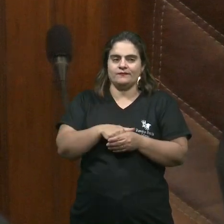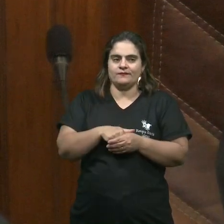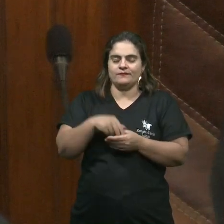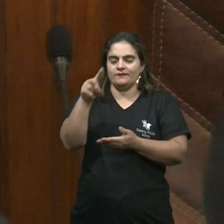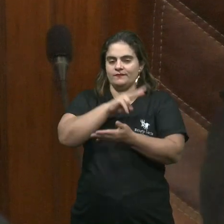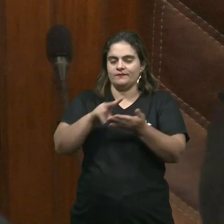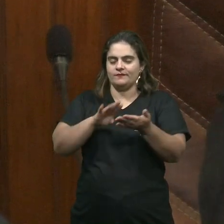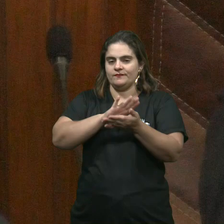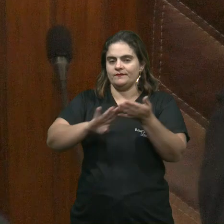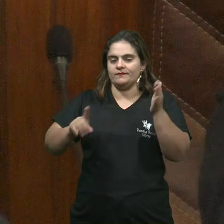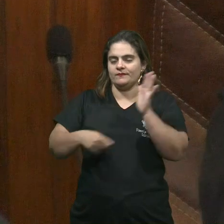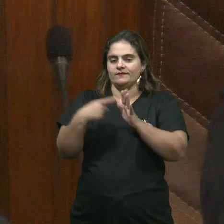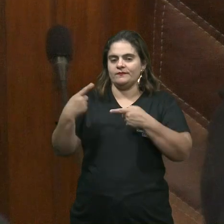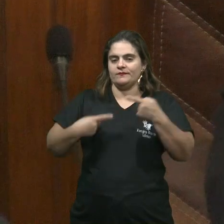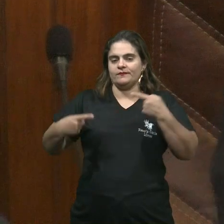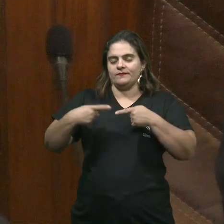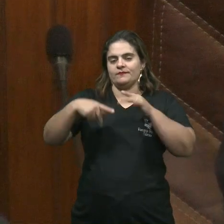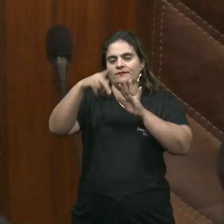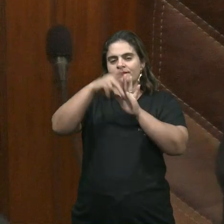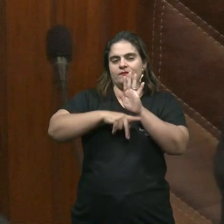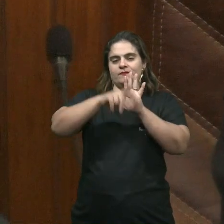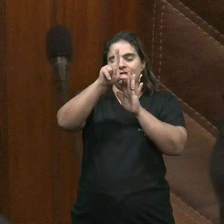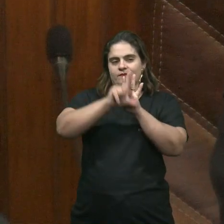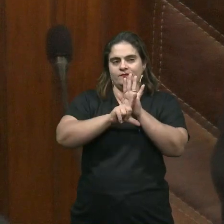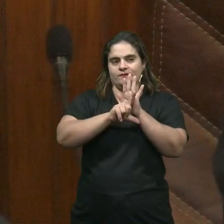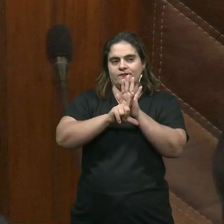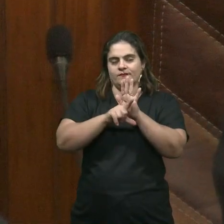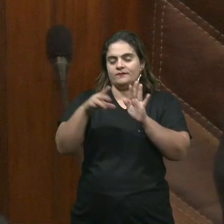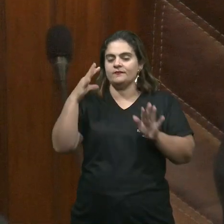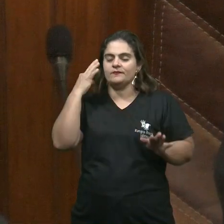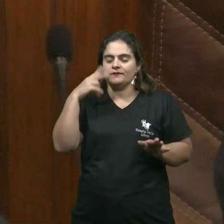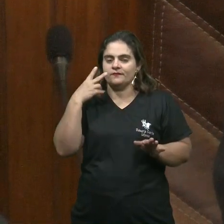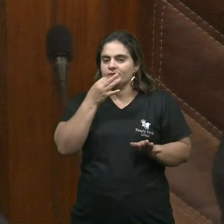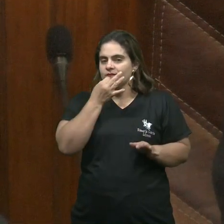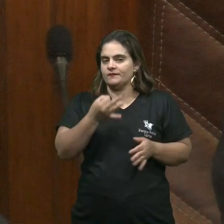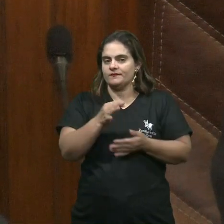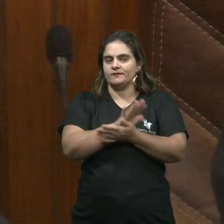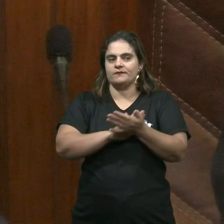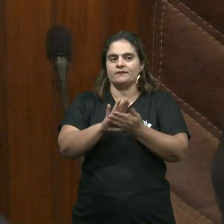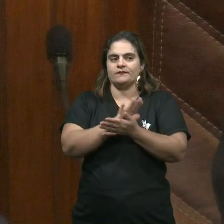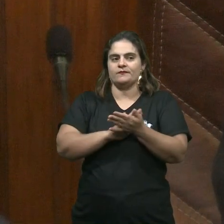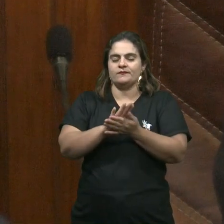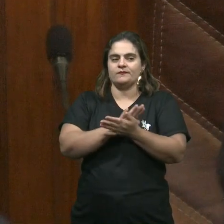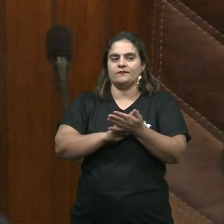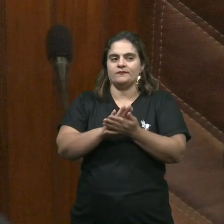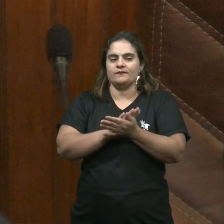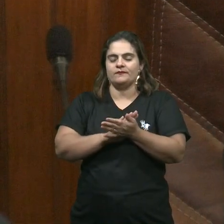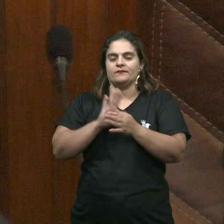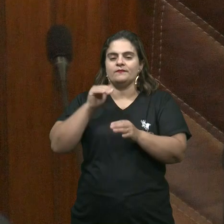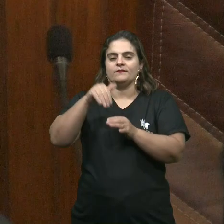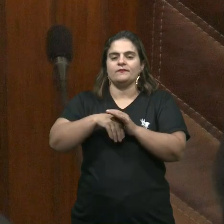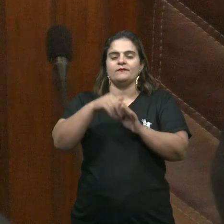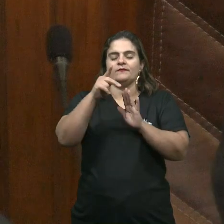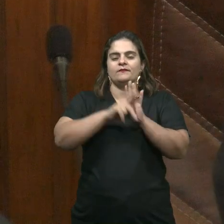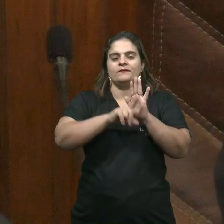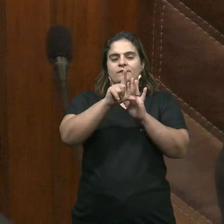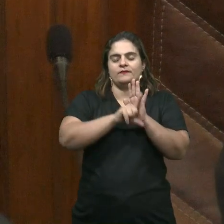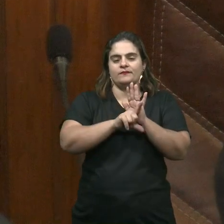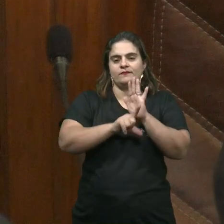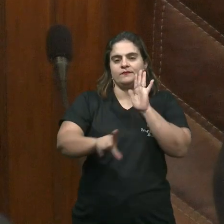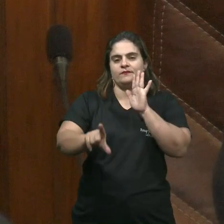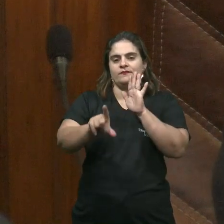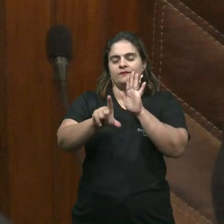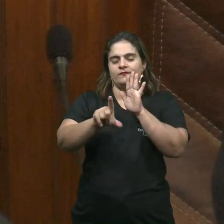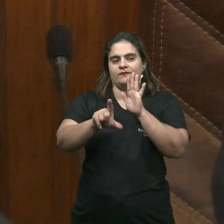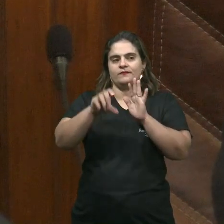Dispensada a leitura, está em primeira discussão. Não havendo vereadores inscritos. Está em certa discussão, está em votação a lei 98-2024. O projeto